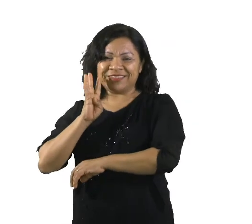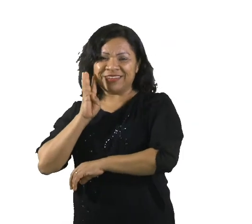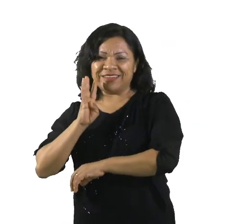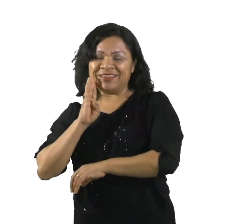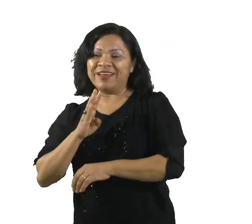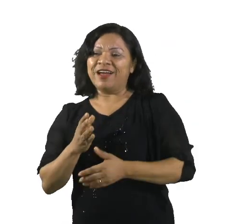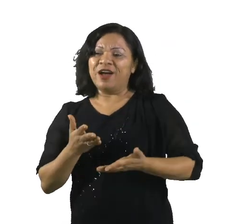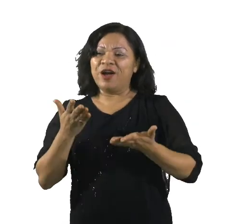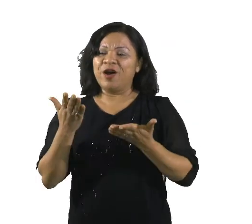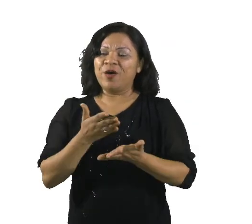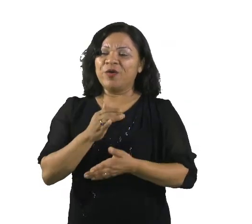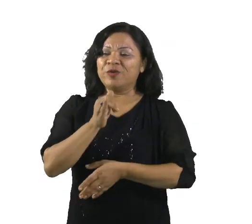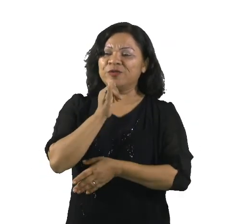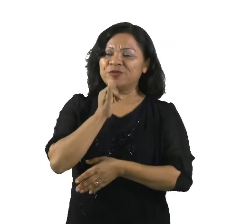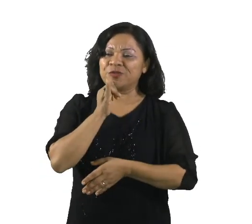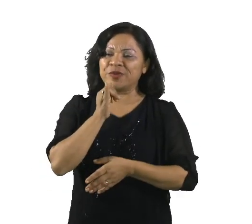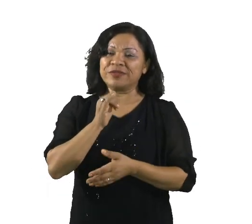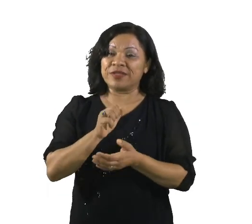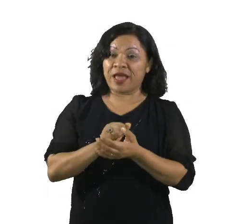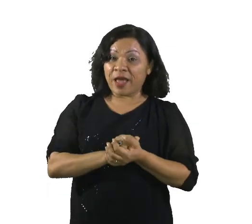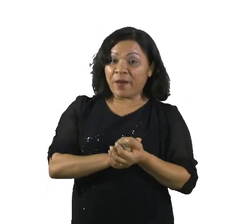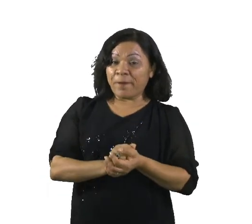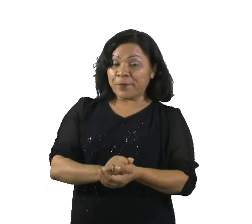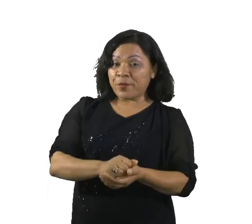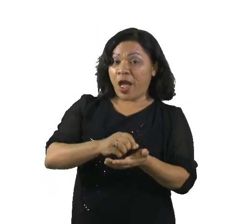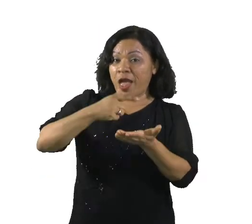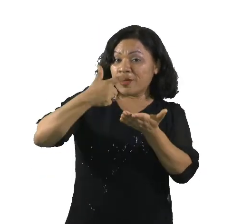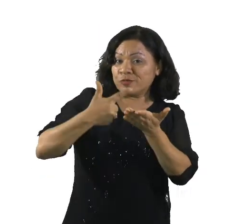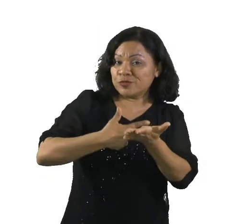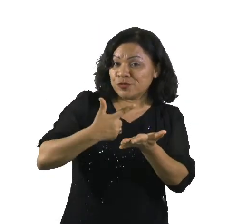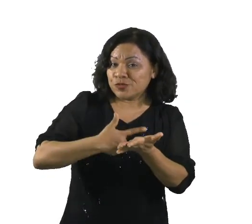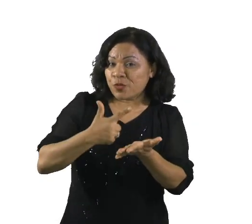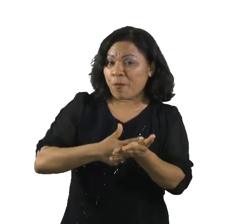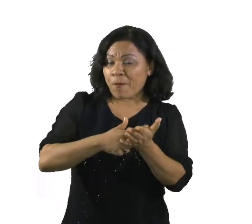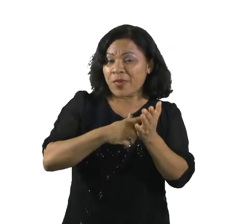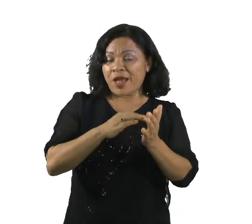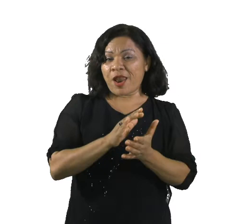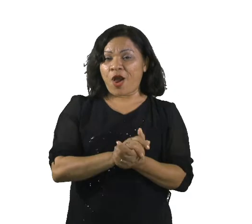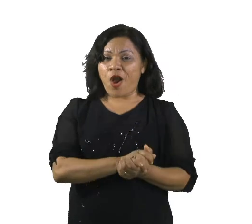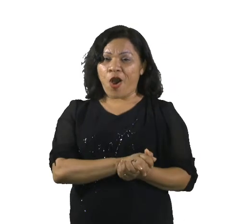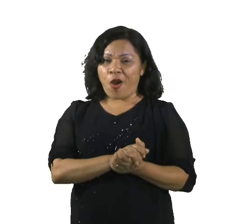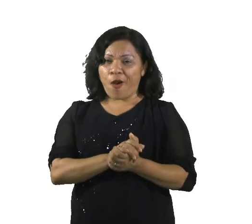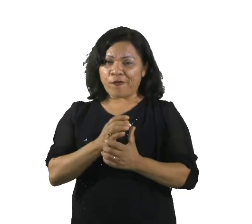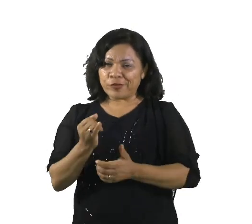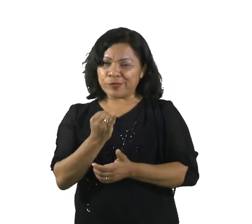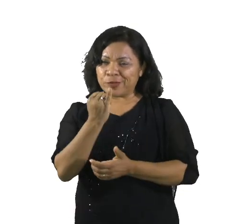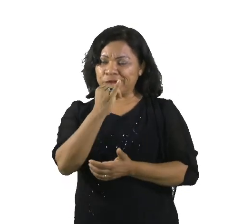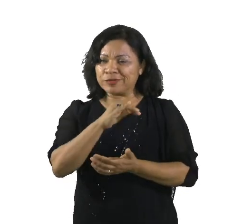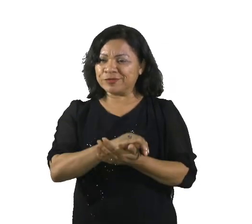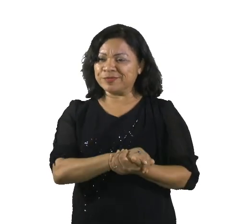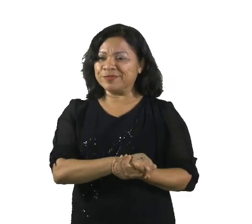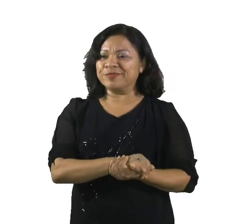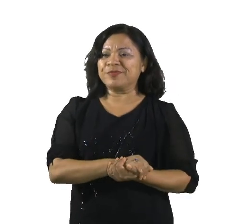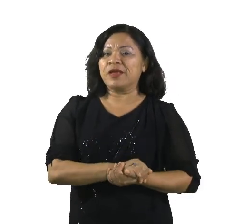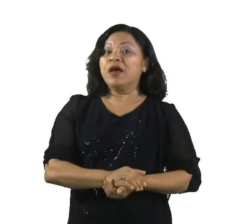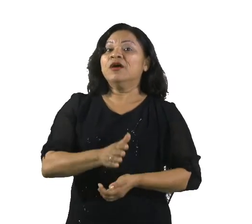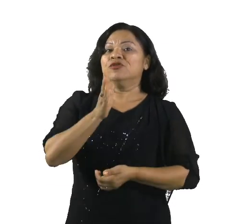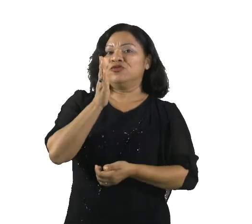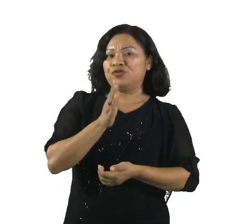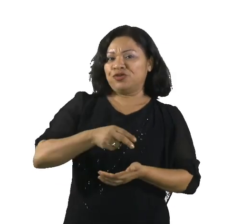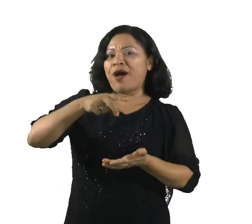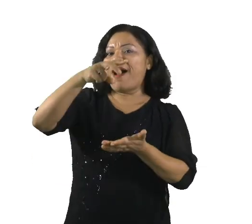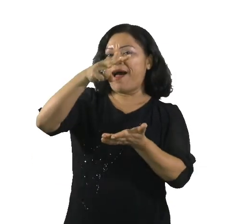trago é de uma obra clássica. Muitos já ouviram o nome de William Shakespeare. Acredito que seja um dos